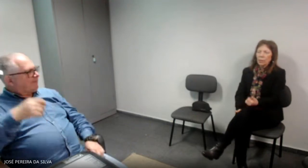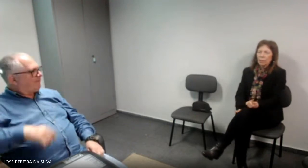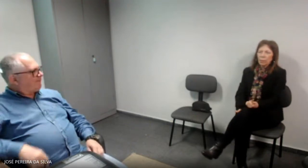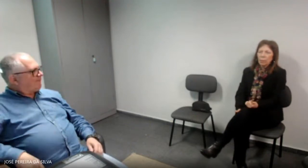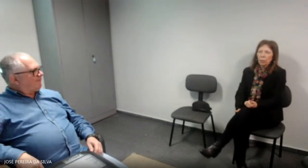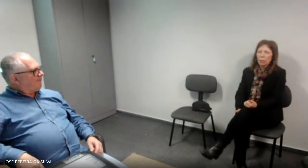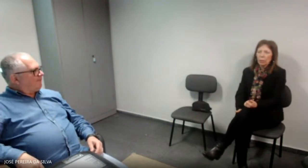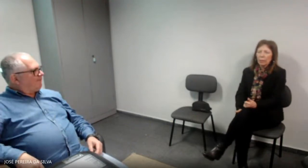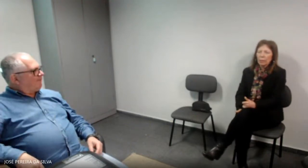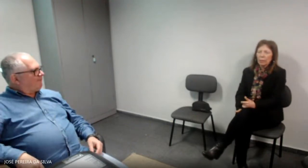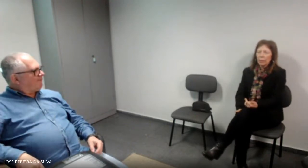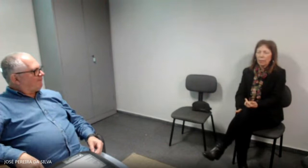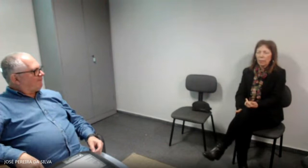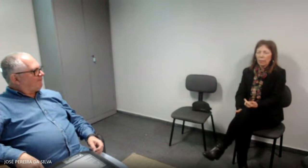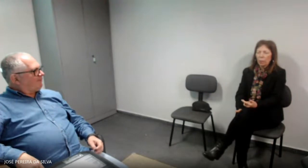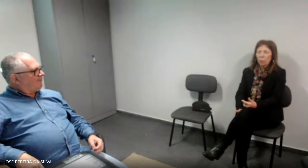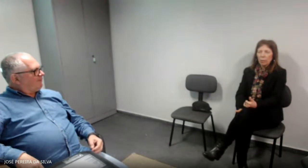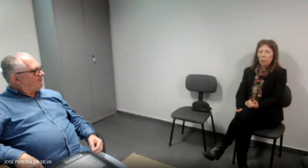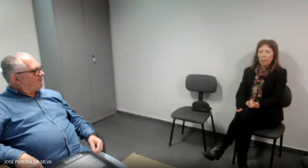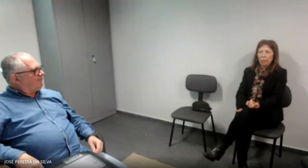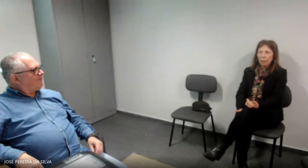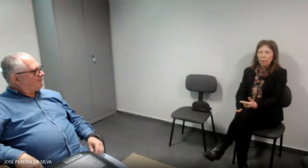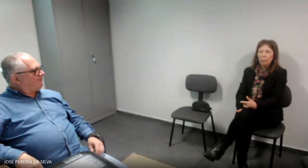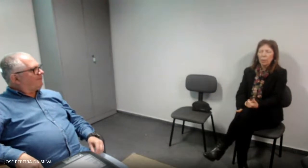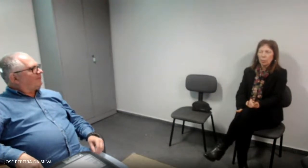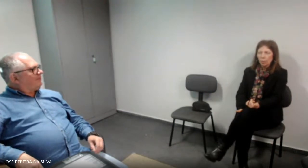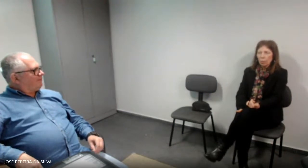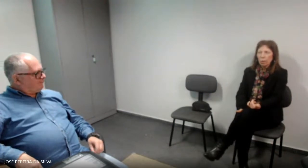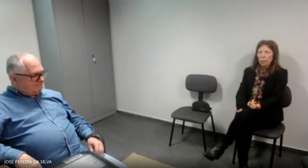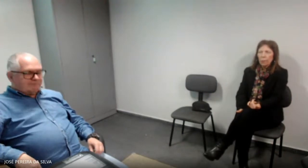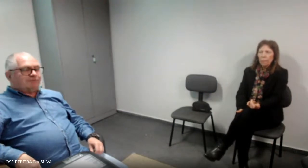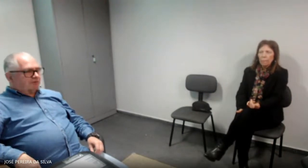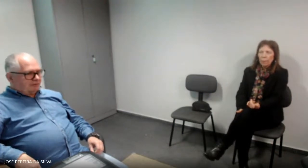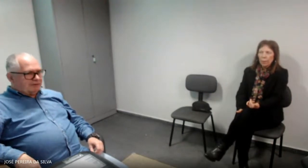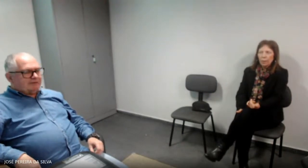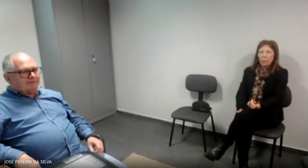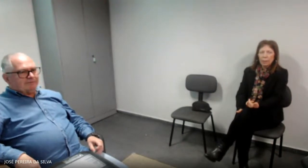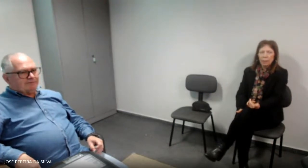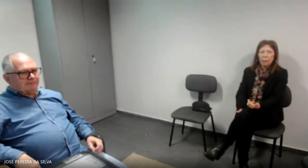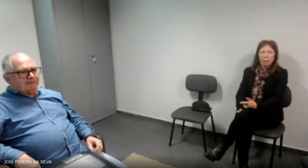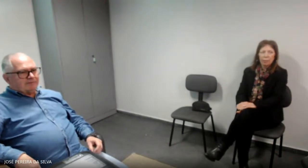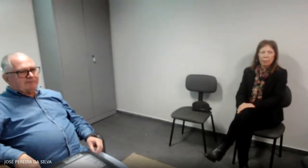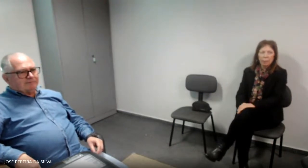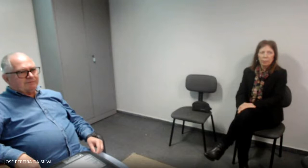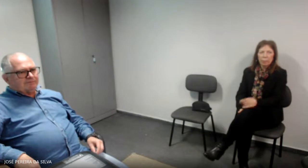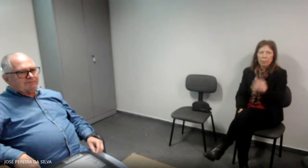Porque essa microbiota, ela tem a ver com a dieta e também com o emocional. Totalmente. Né? Parte